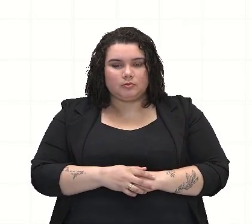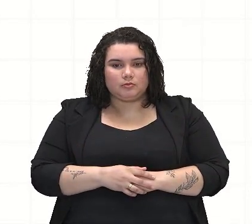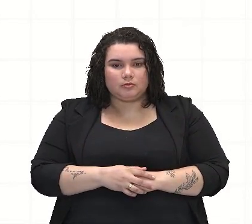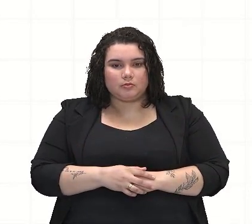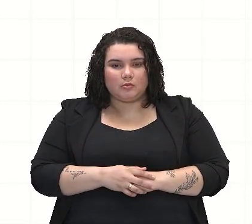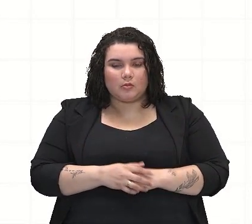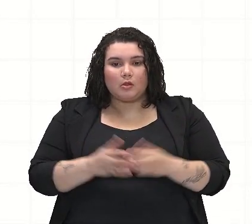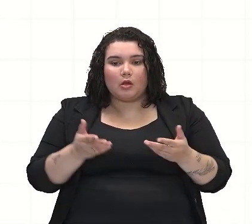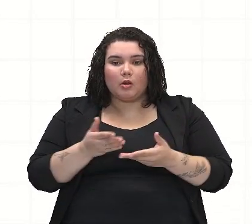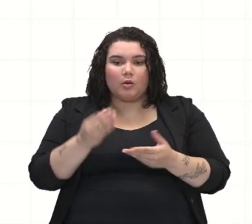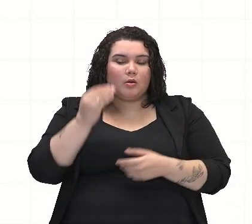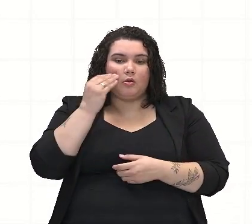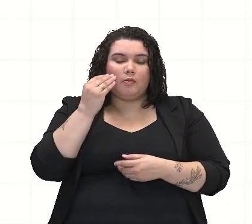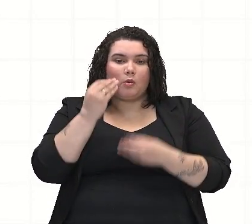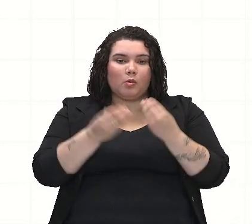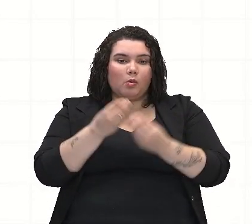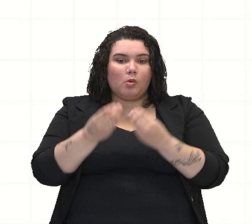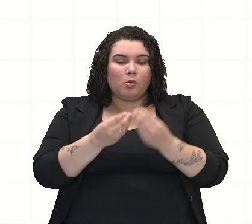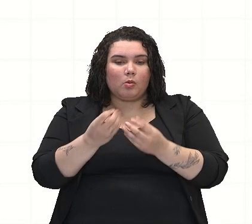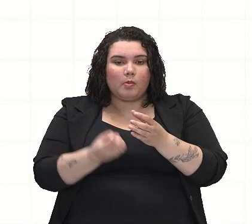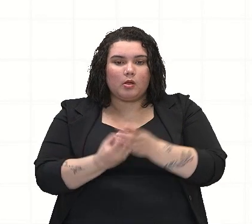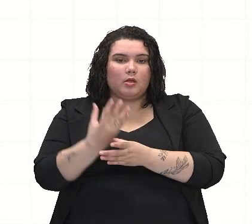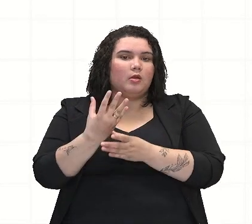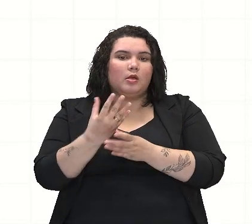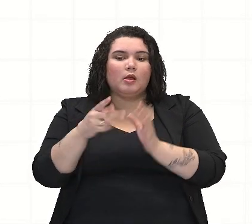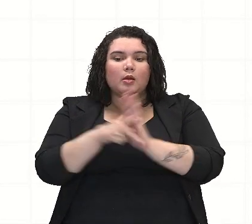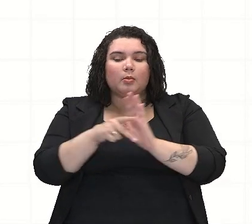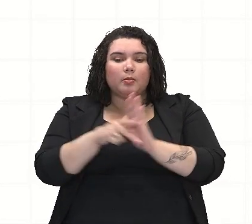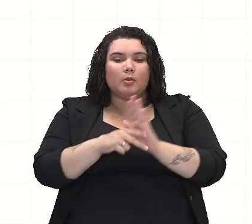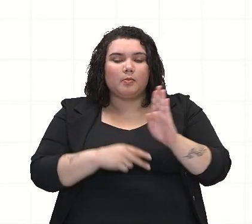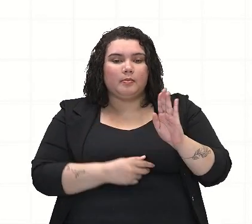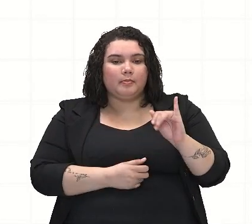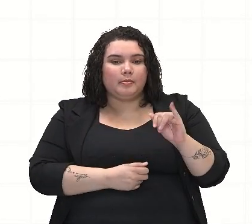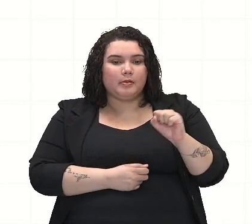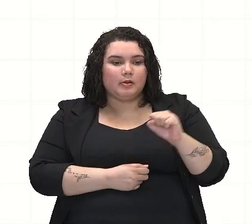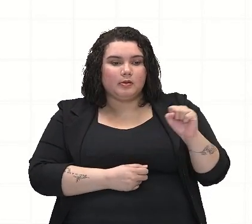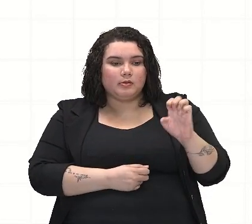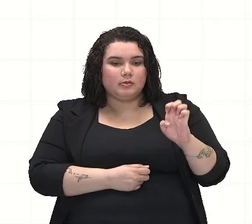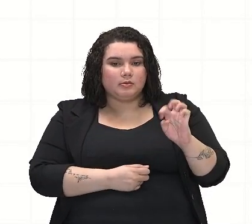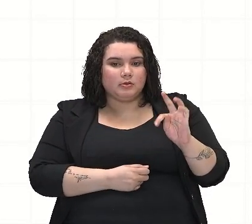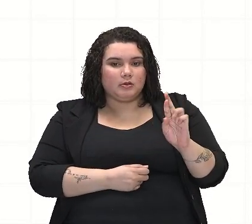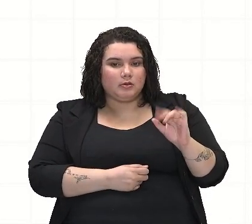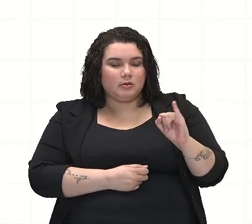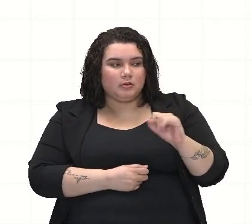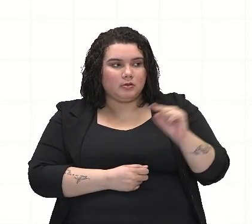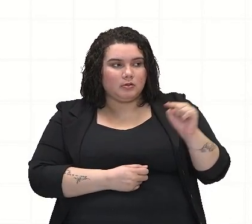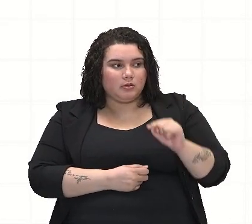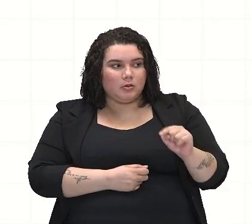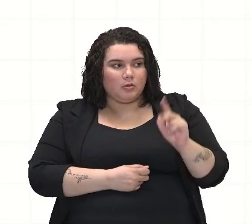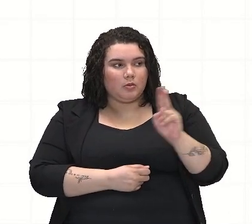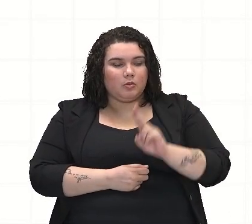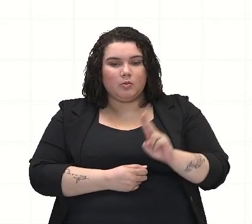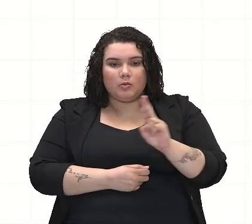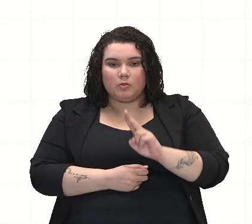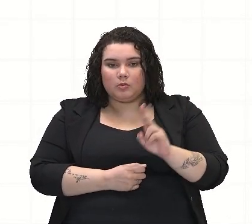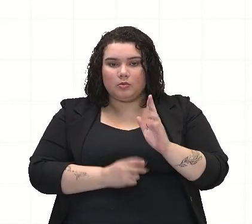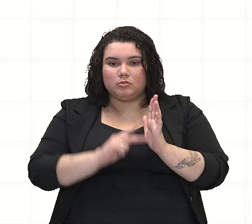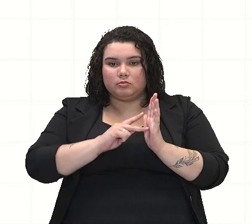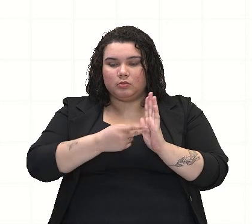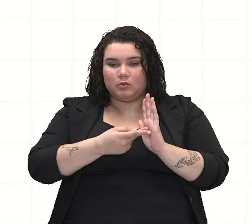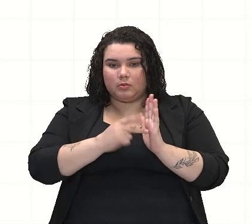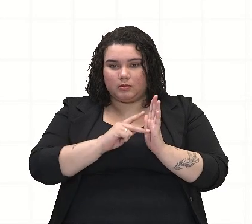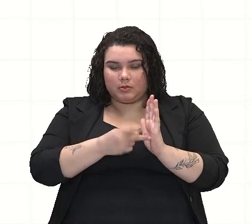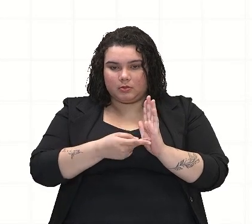Vamos verificar aqui como que nós podemos construir essa bissetriz, né, com dobradura e com régua e